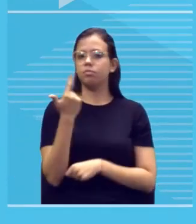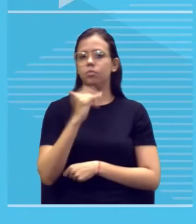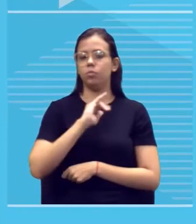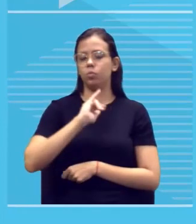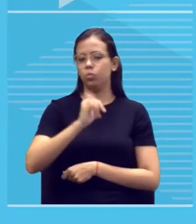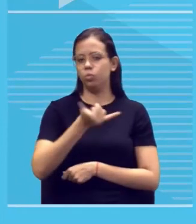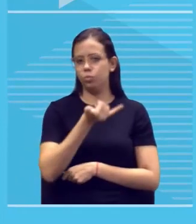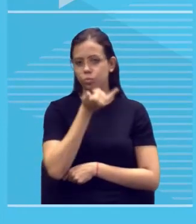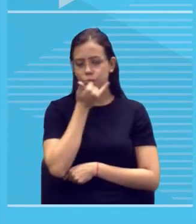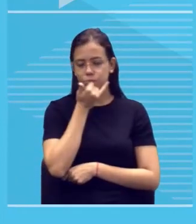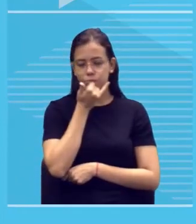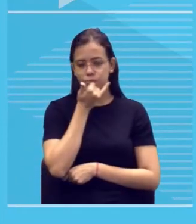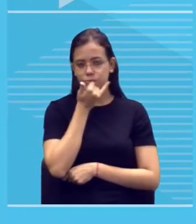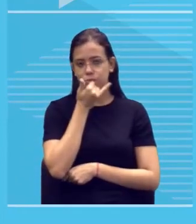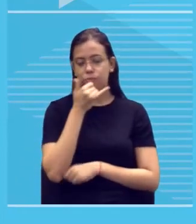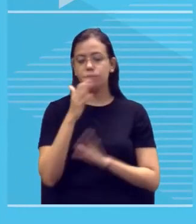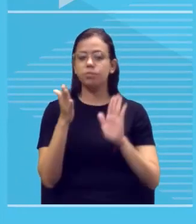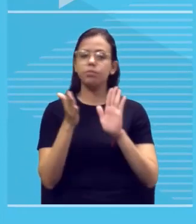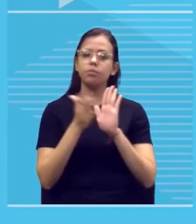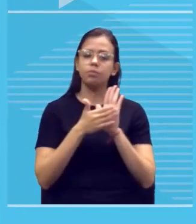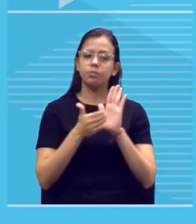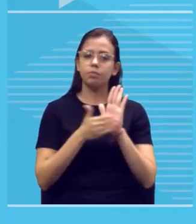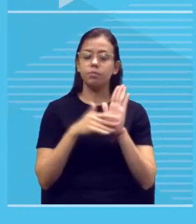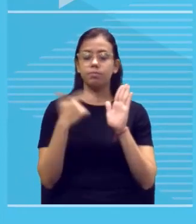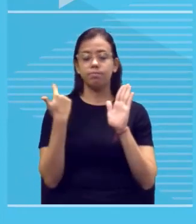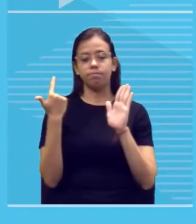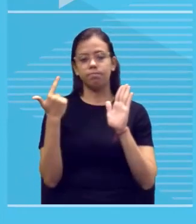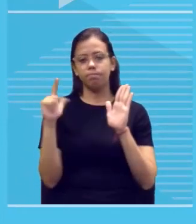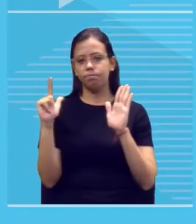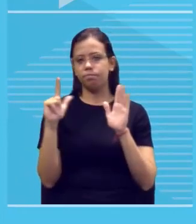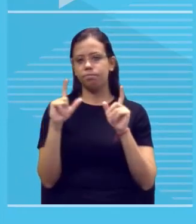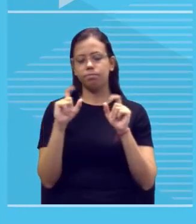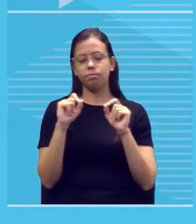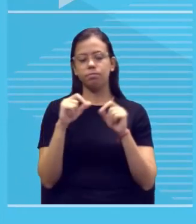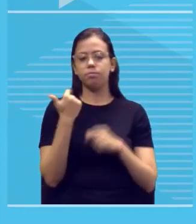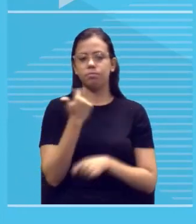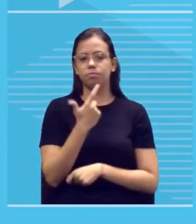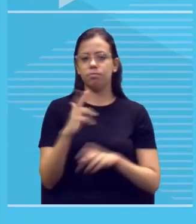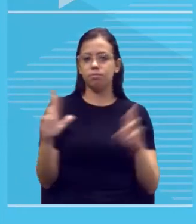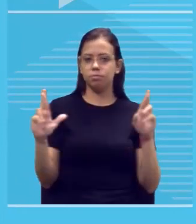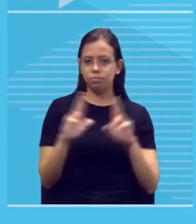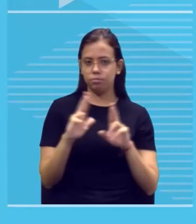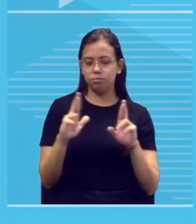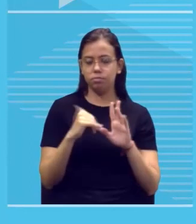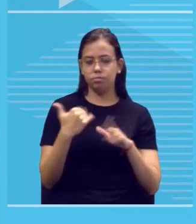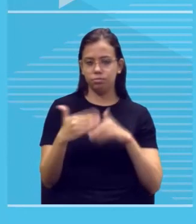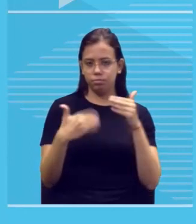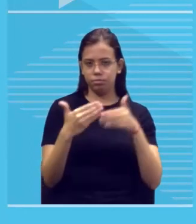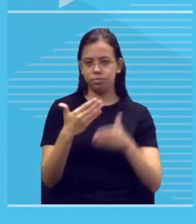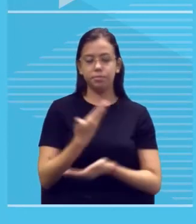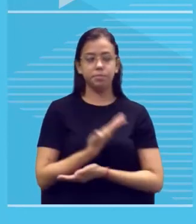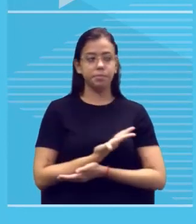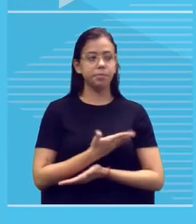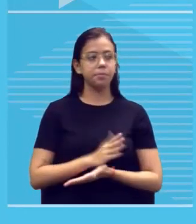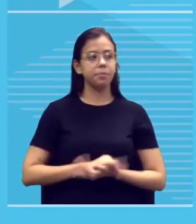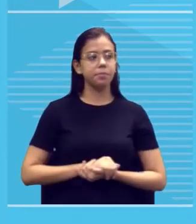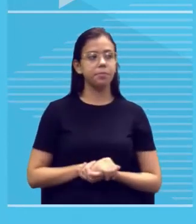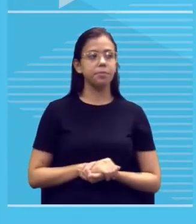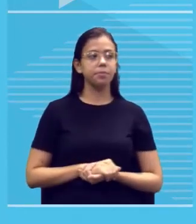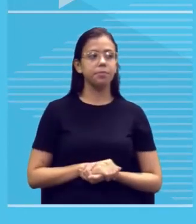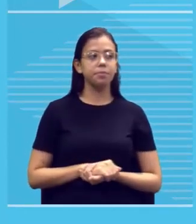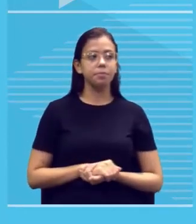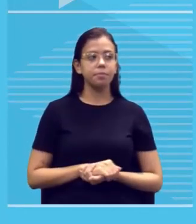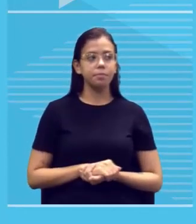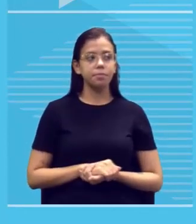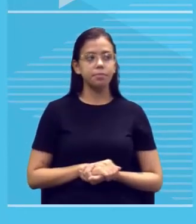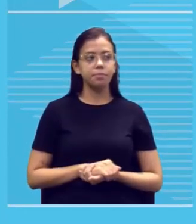justificação a proposta era outra não tava alicerçada nesse processo aí então o que que a gente tem